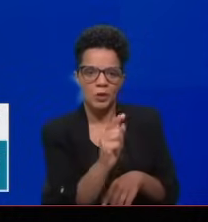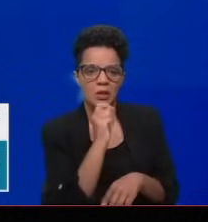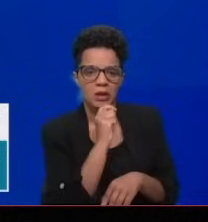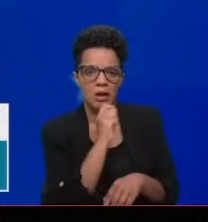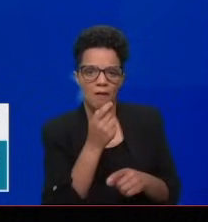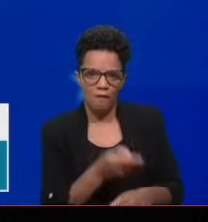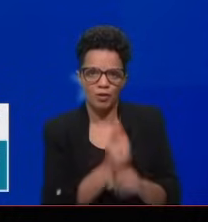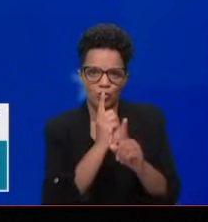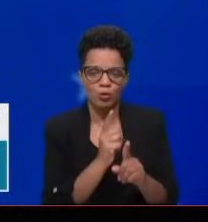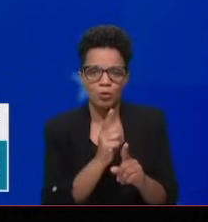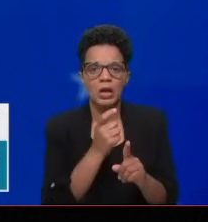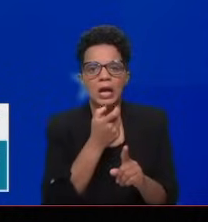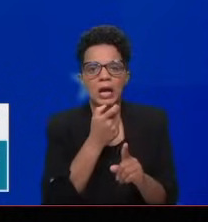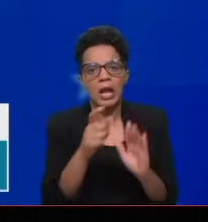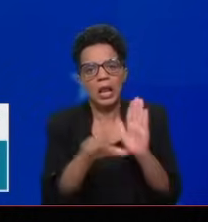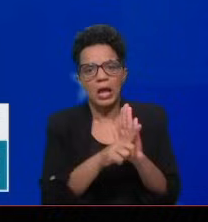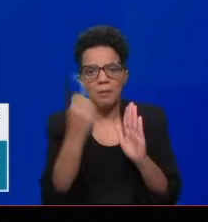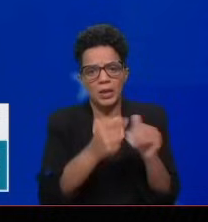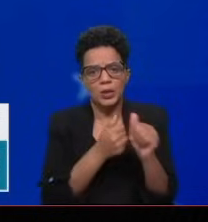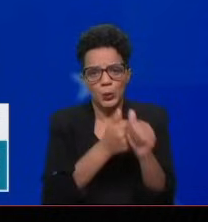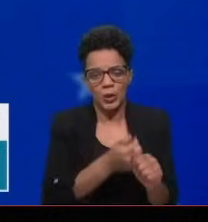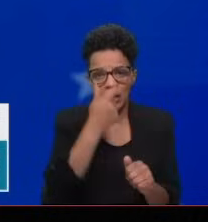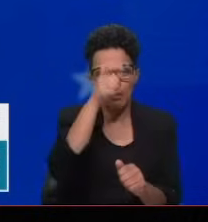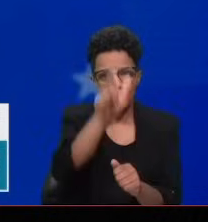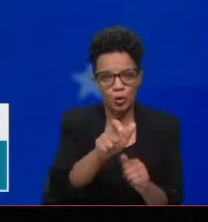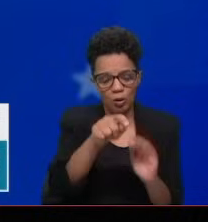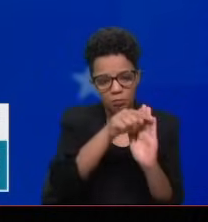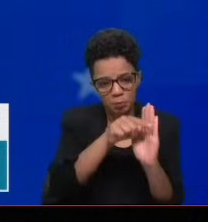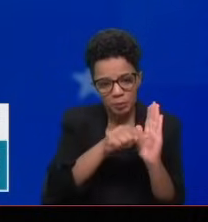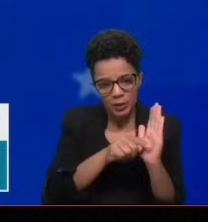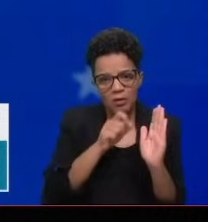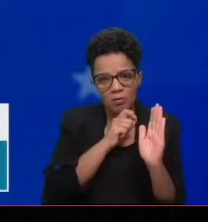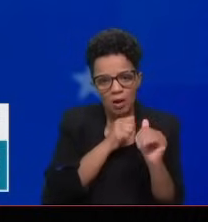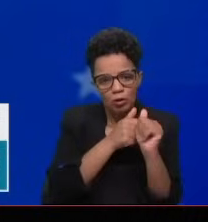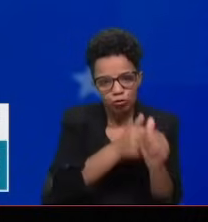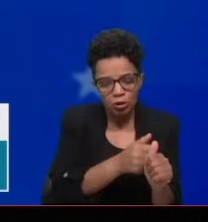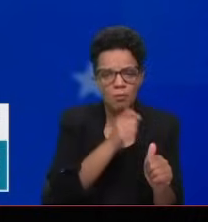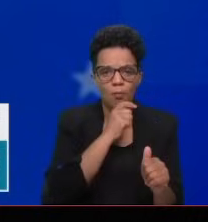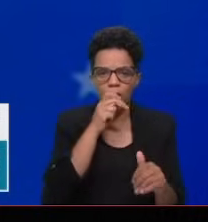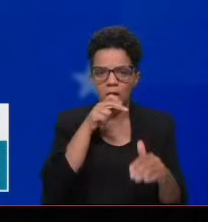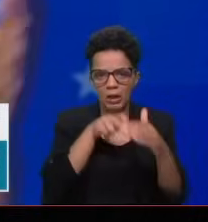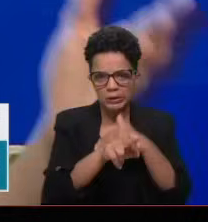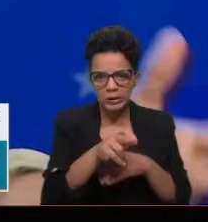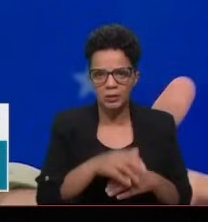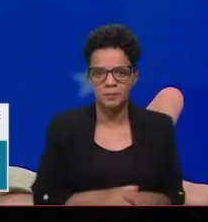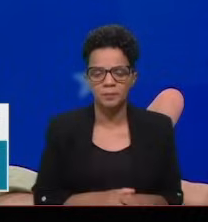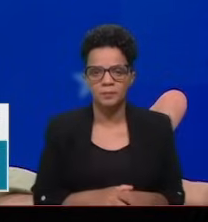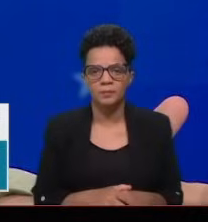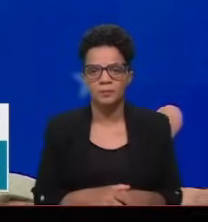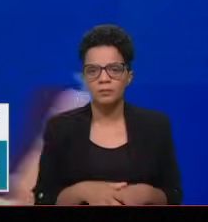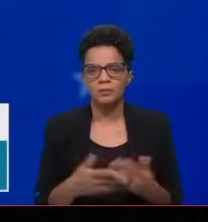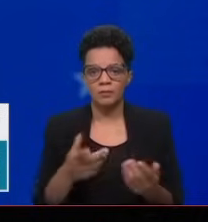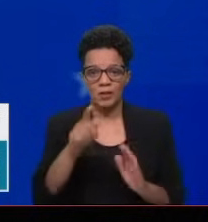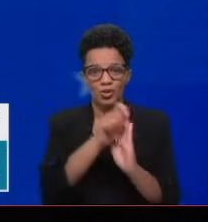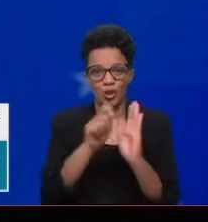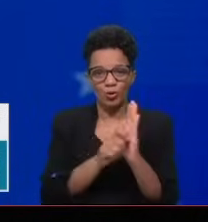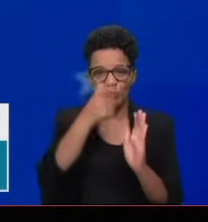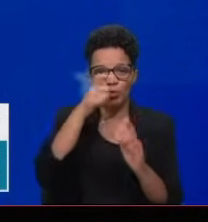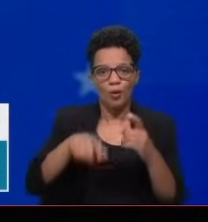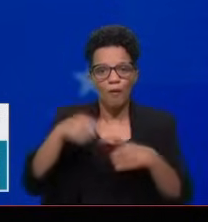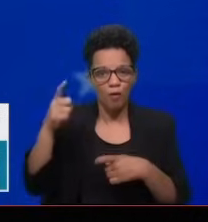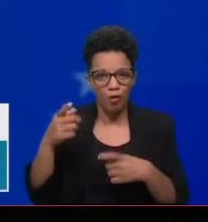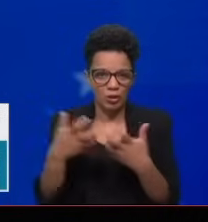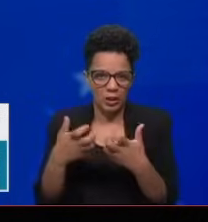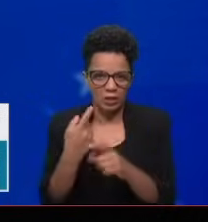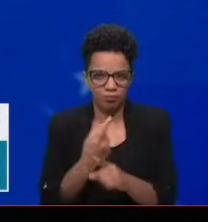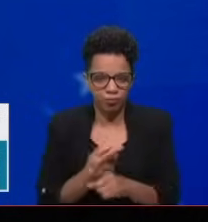estar dentro da legalidade se a pessoa cumprir os requisitos para entrar deve poder entrar e e e o estatuto de refugiado é um dos e